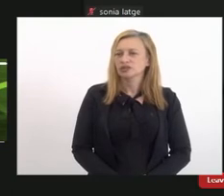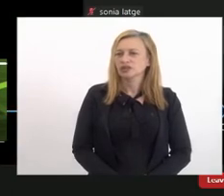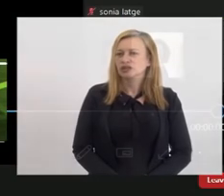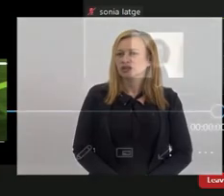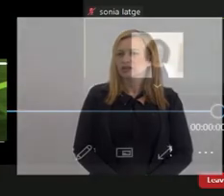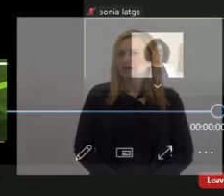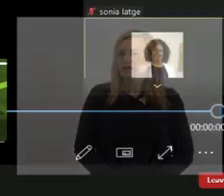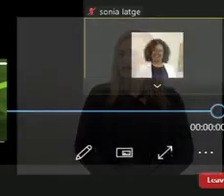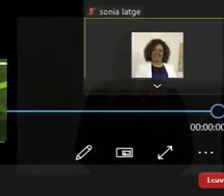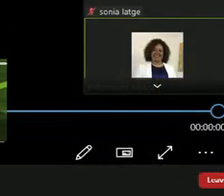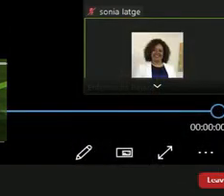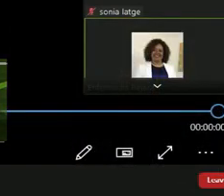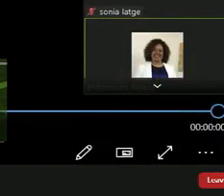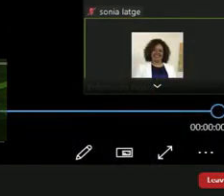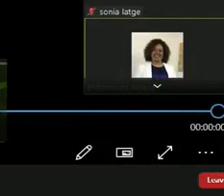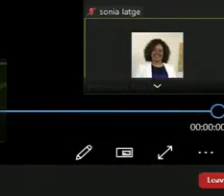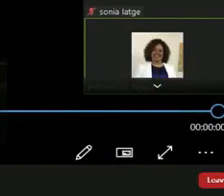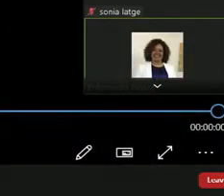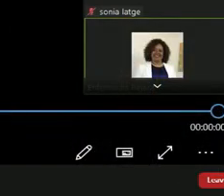Eu vou botar.